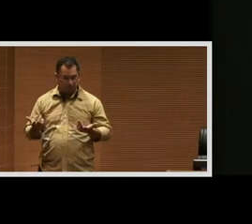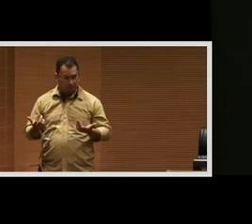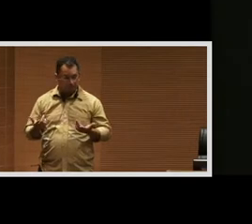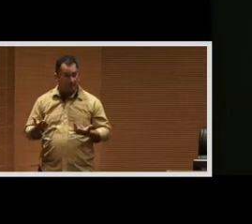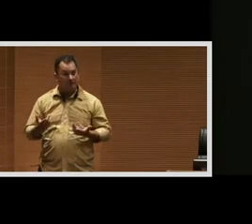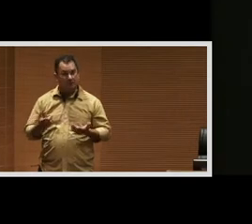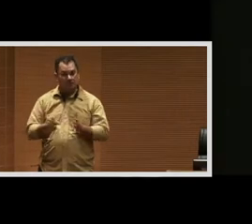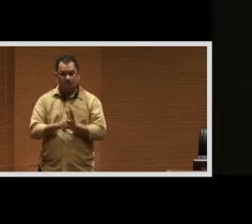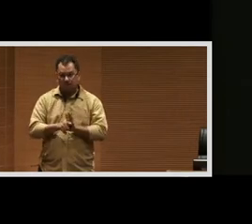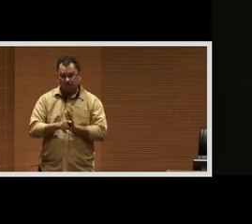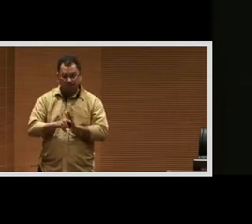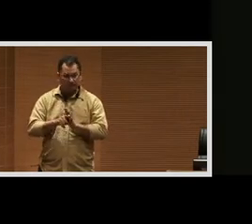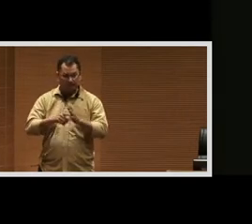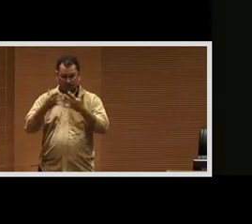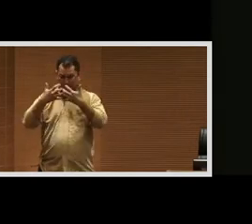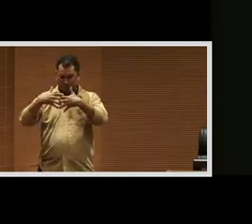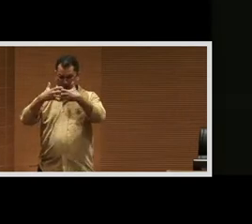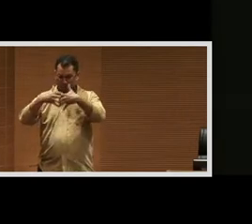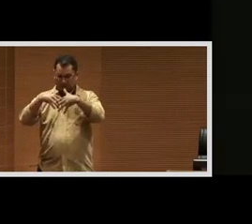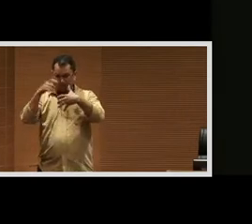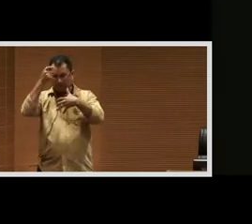exame neurológico normal,